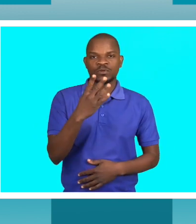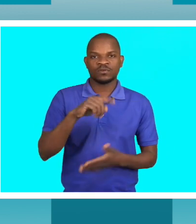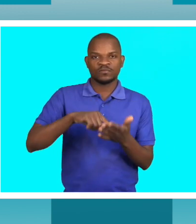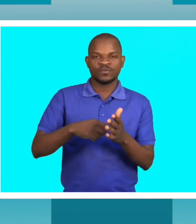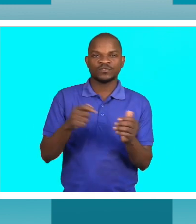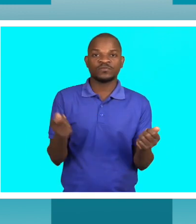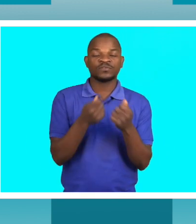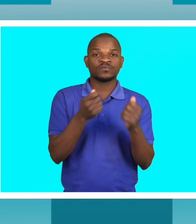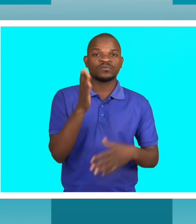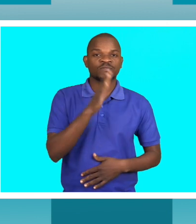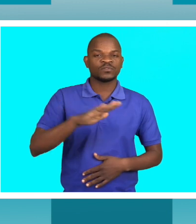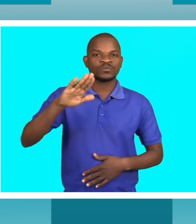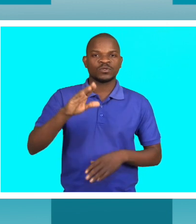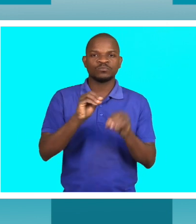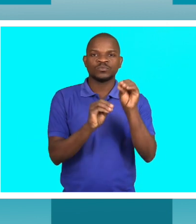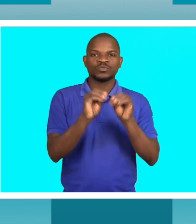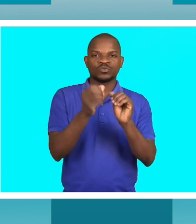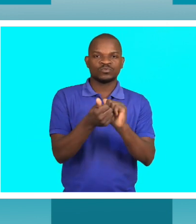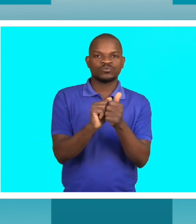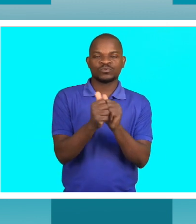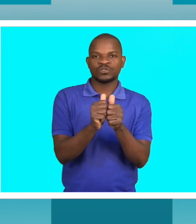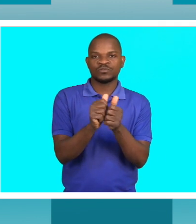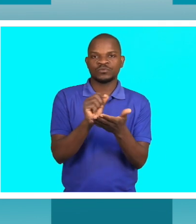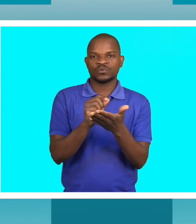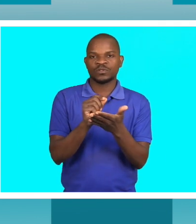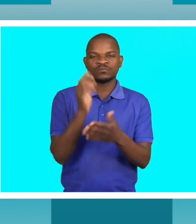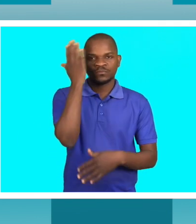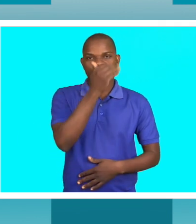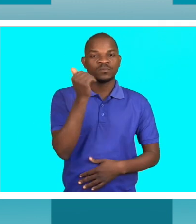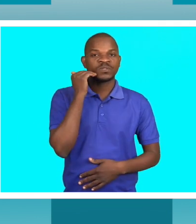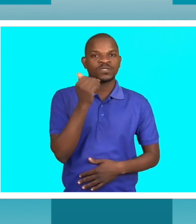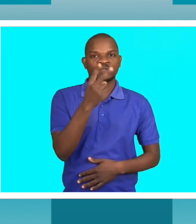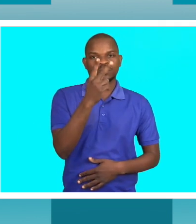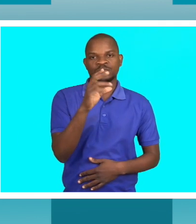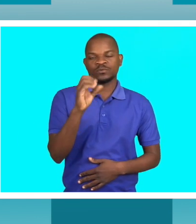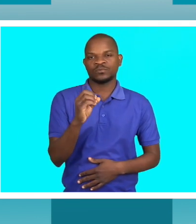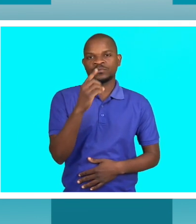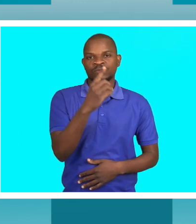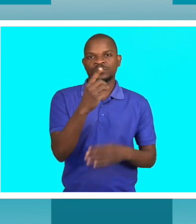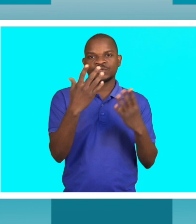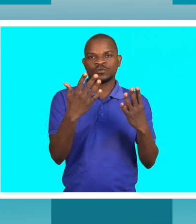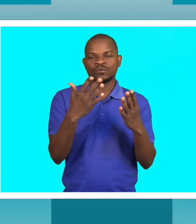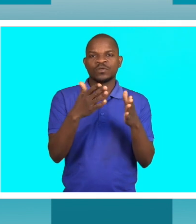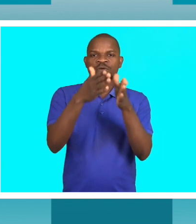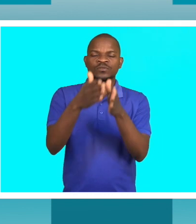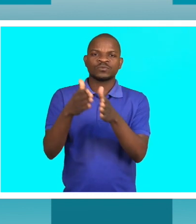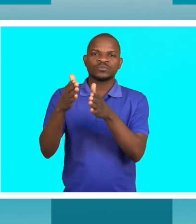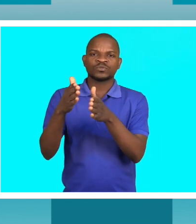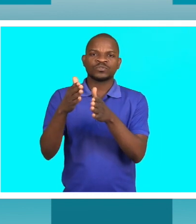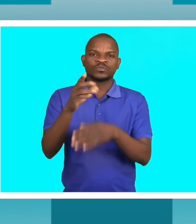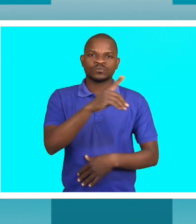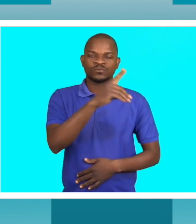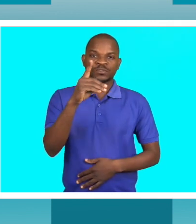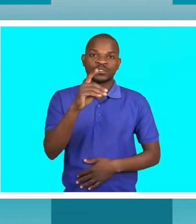do Festival Nacional dos Jogos Desportivos Escolar Manica 2019. São atletas com deficiência da